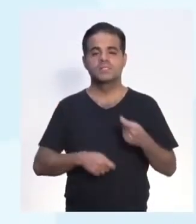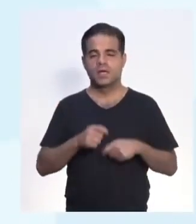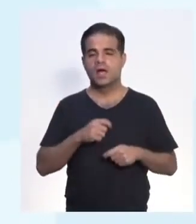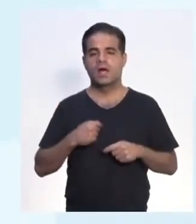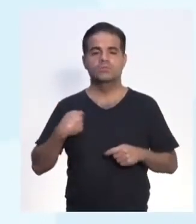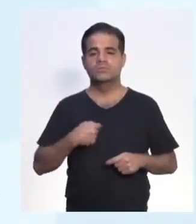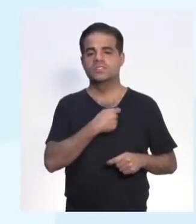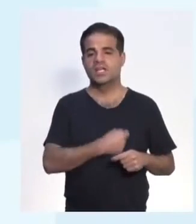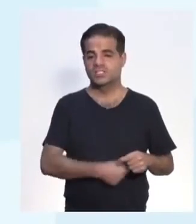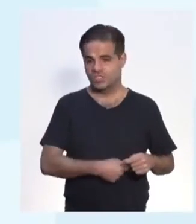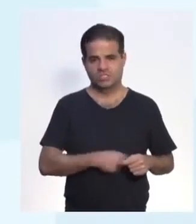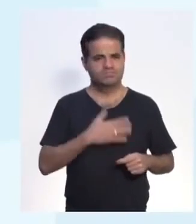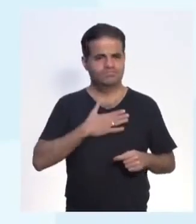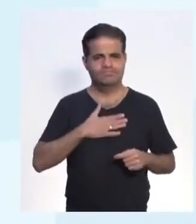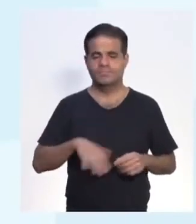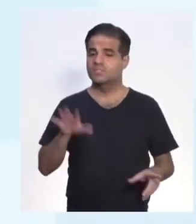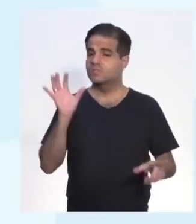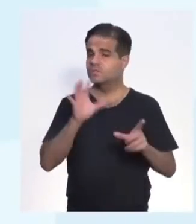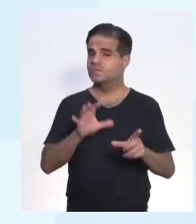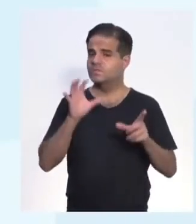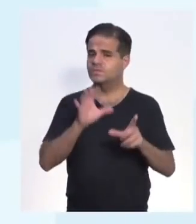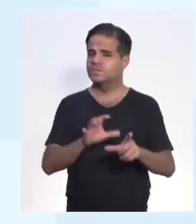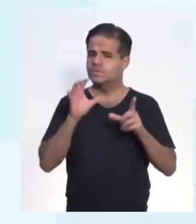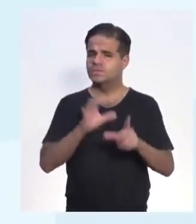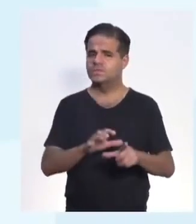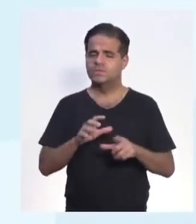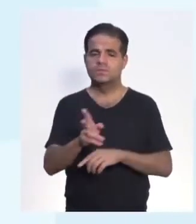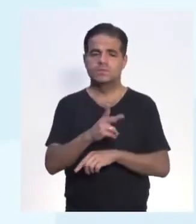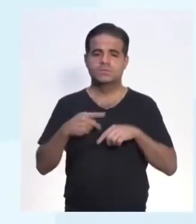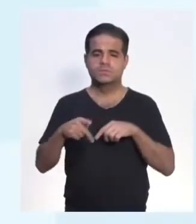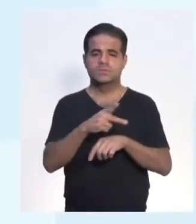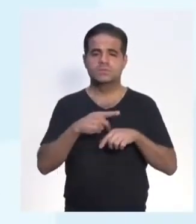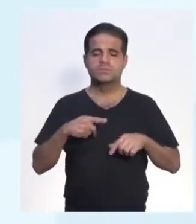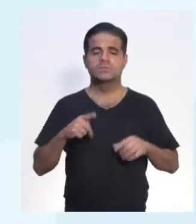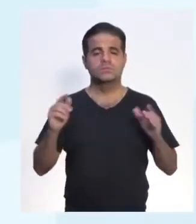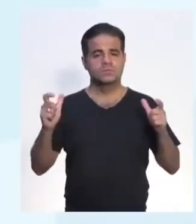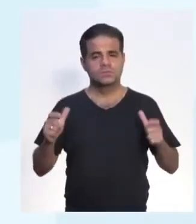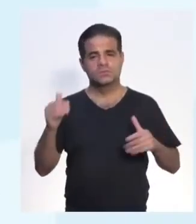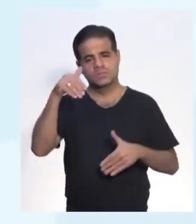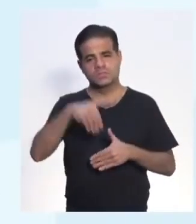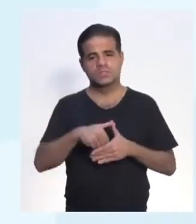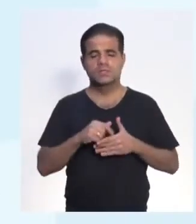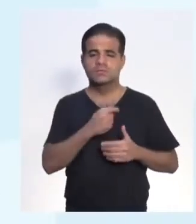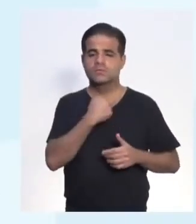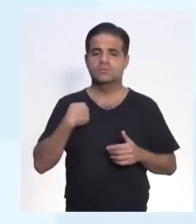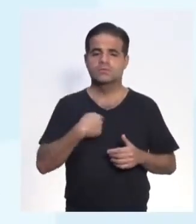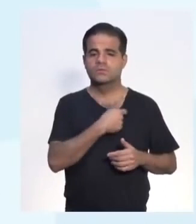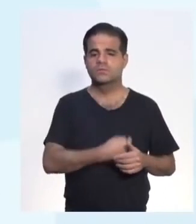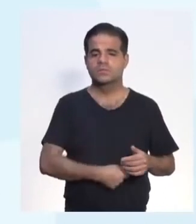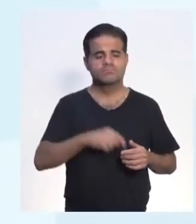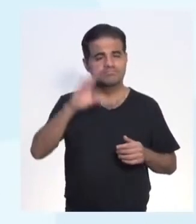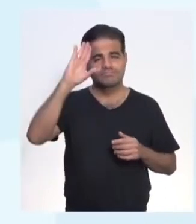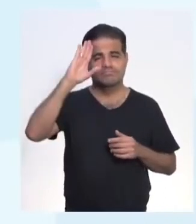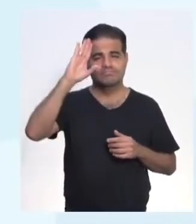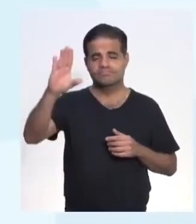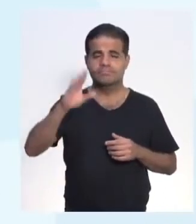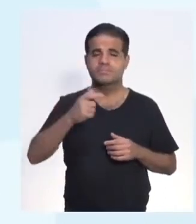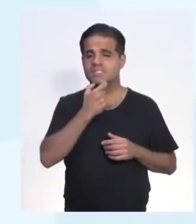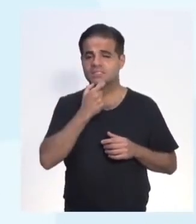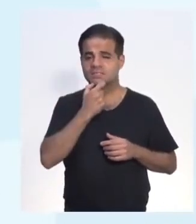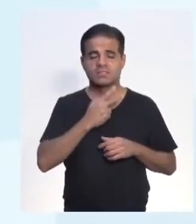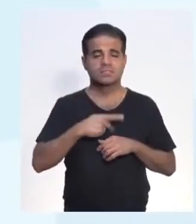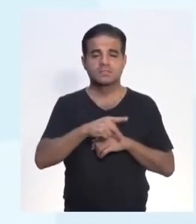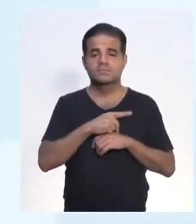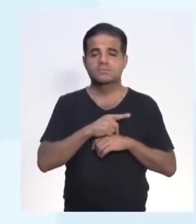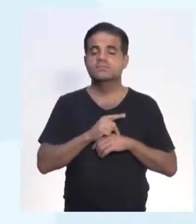da China e a influência dos países imperialistas dentro da China, principalmente a Inglaterra